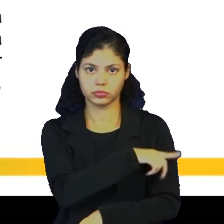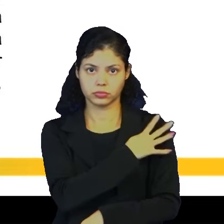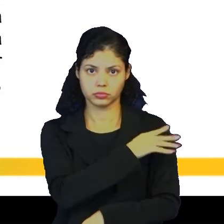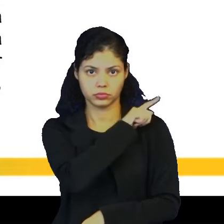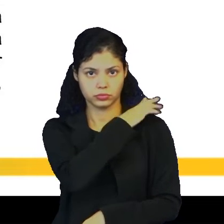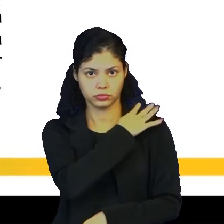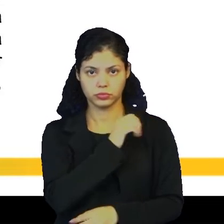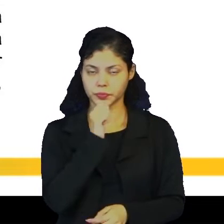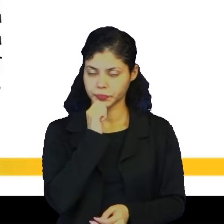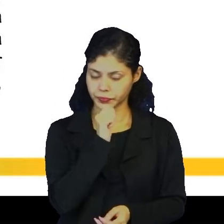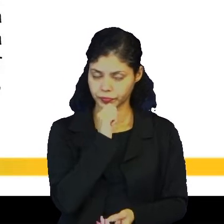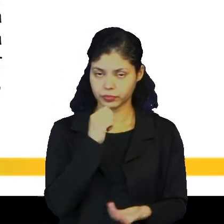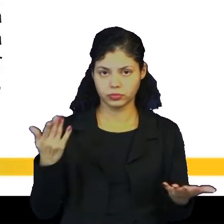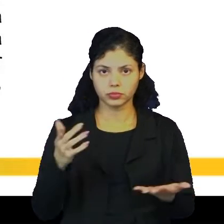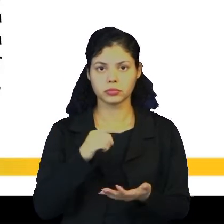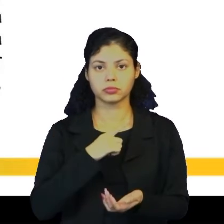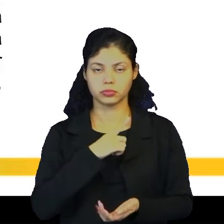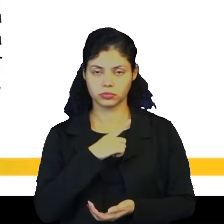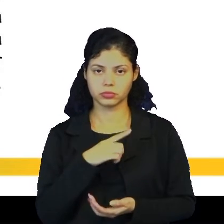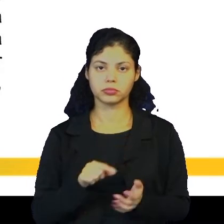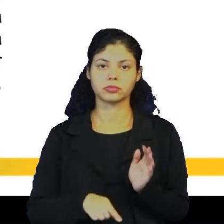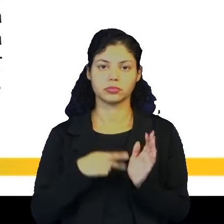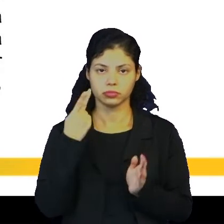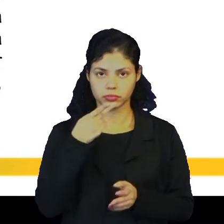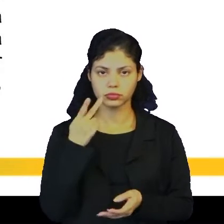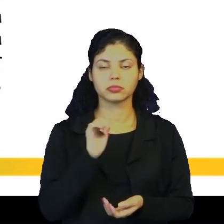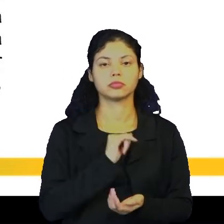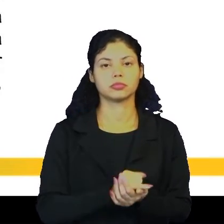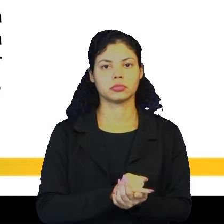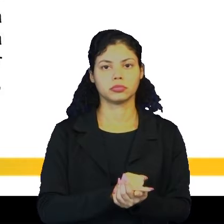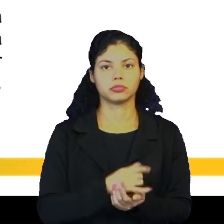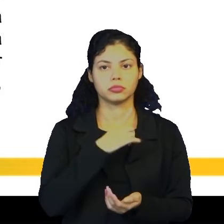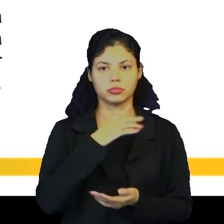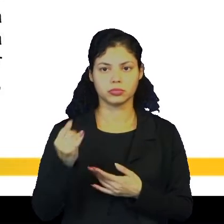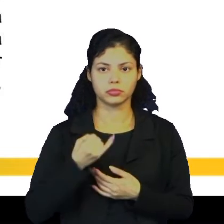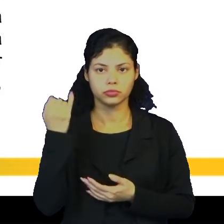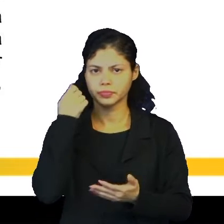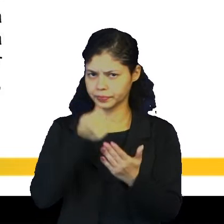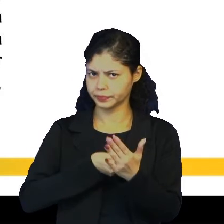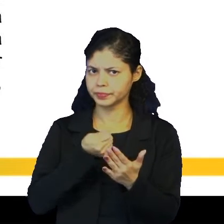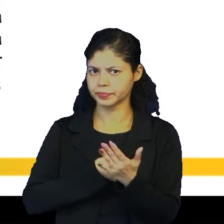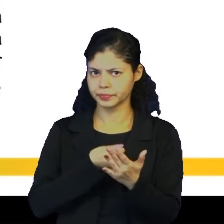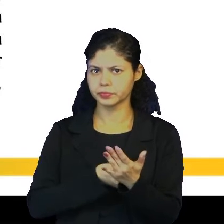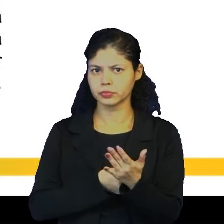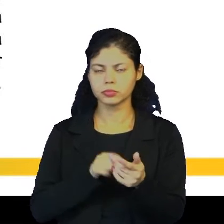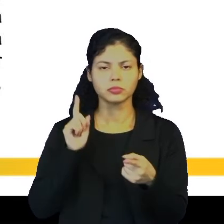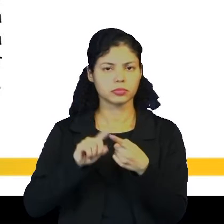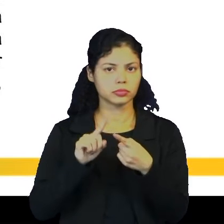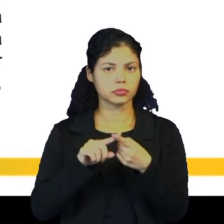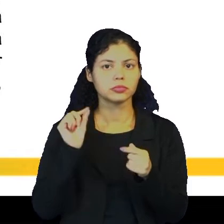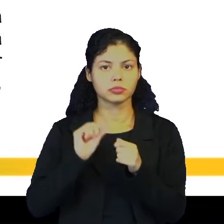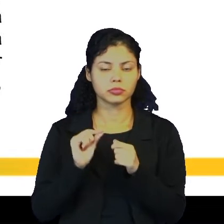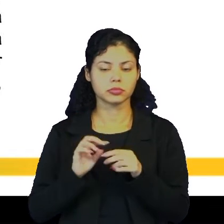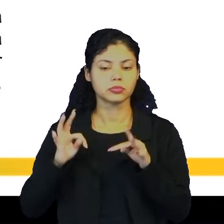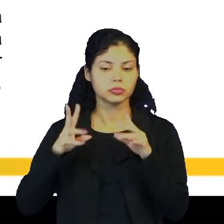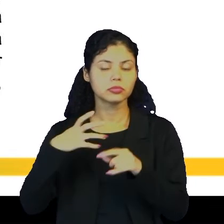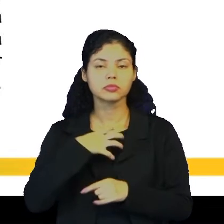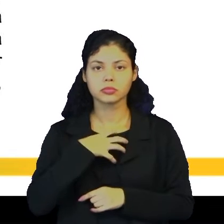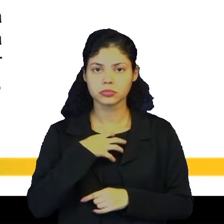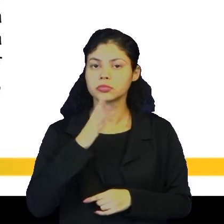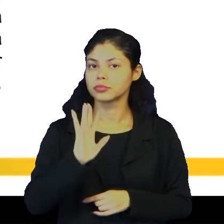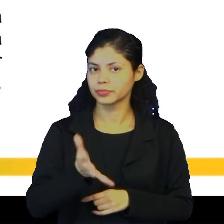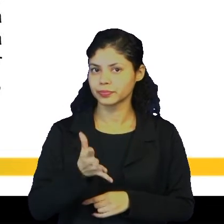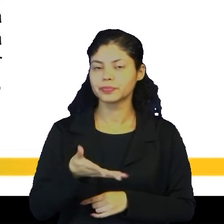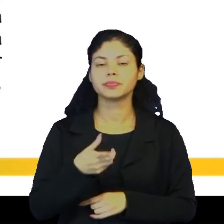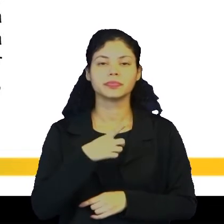e fundamentais. Além disso, afirma-se, né, que a instrução elementar será obrigatória, o que faz, né, todo sentido, já